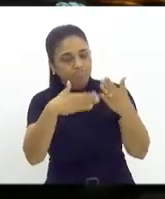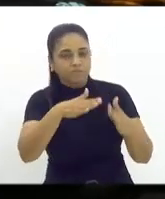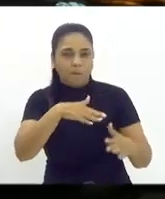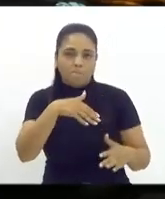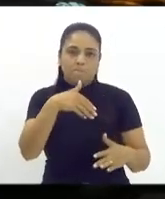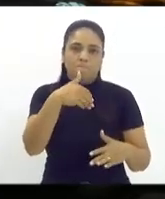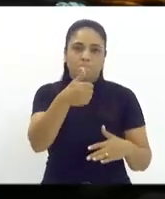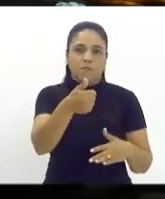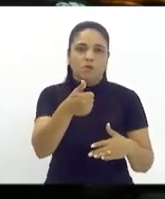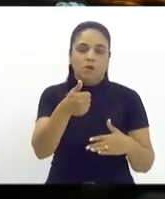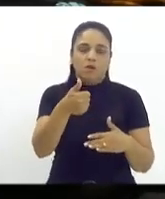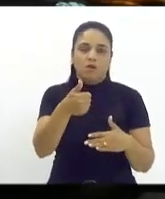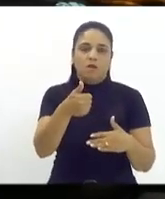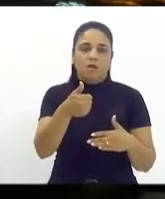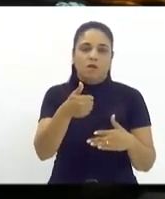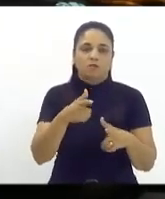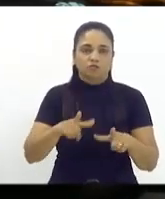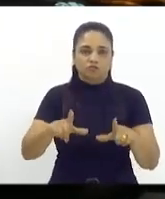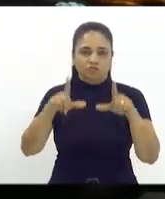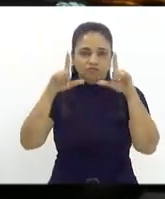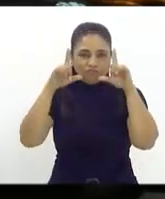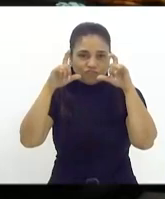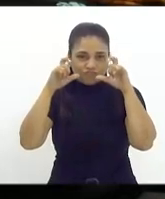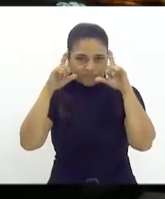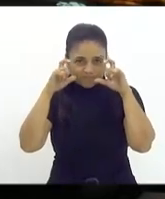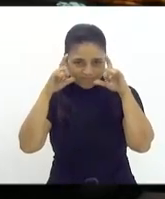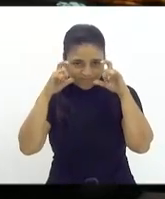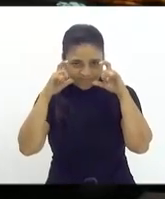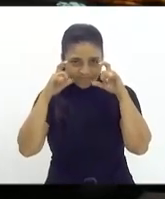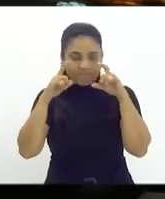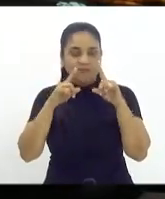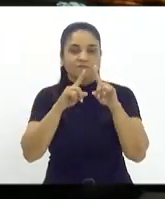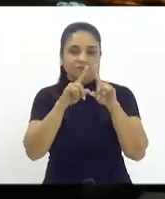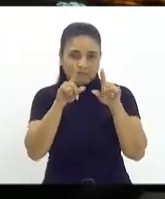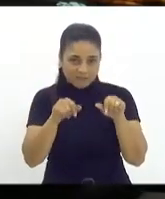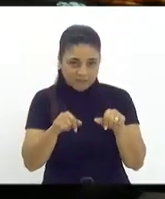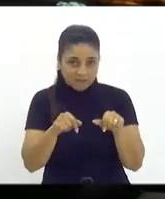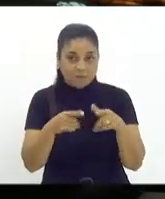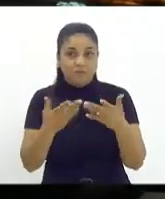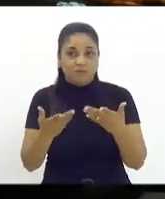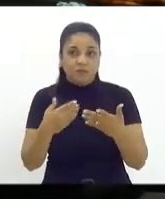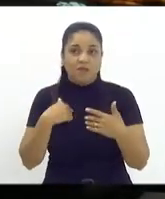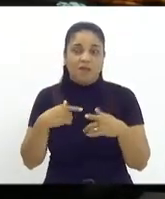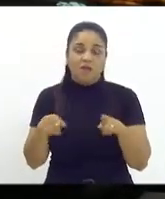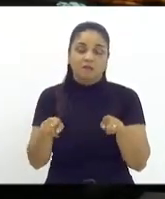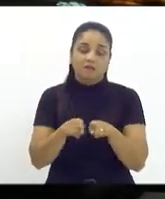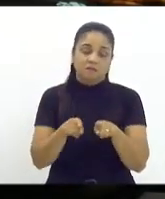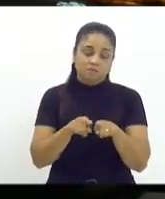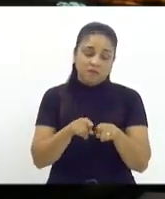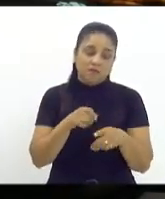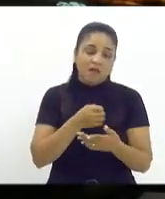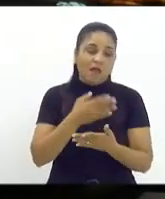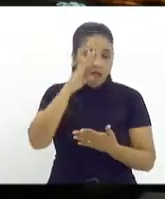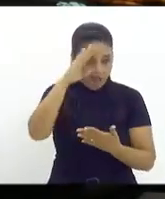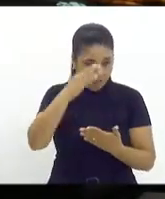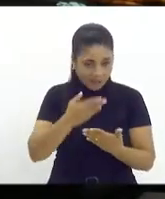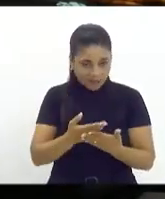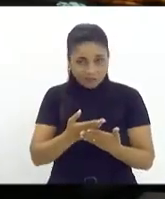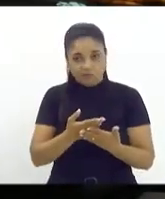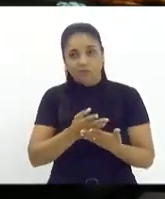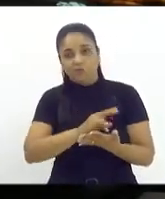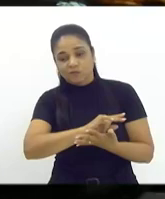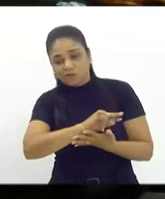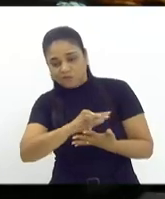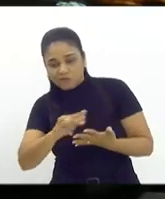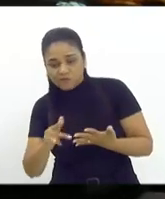próprio procedimento do reconhecimento de pessoas é agora acredito que o peso relativo dos casos que não estão que